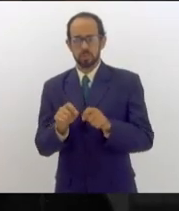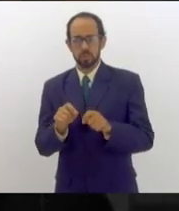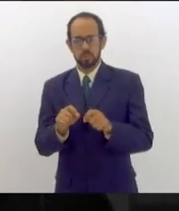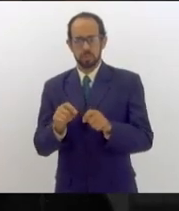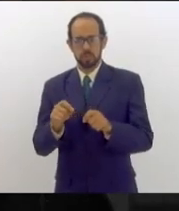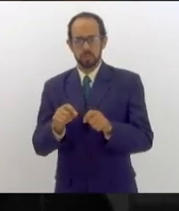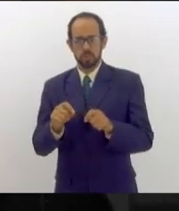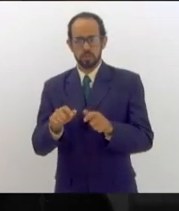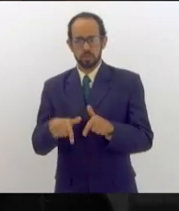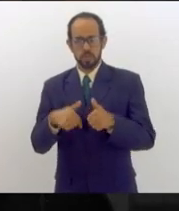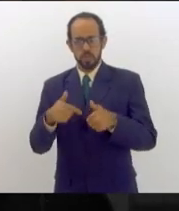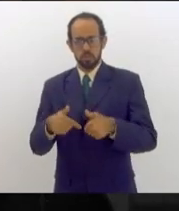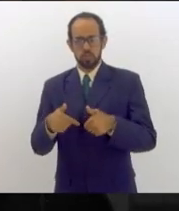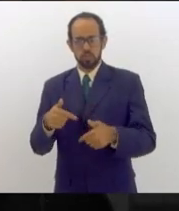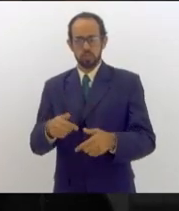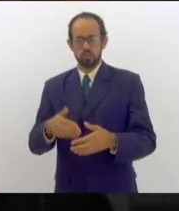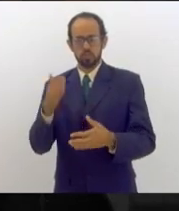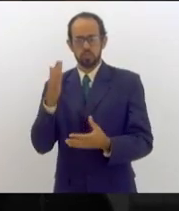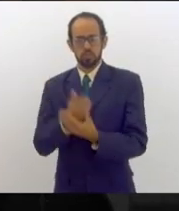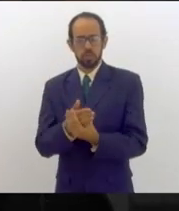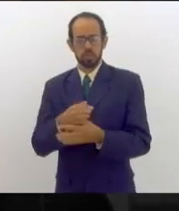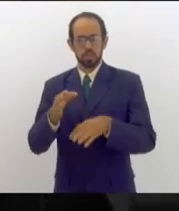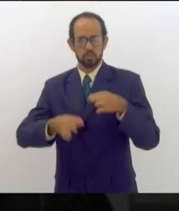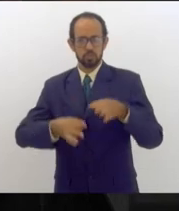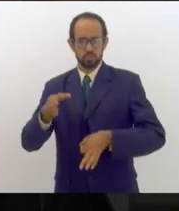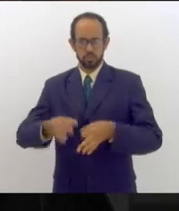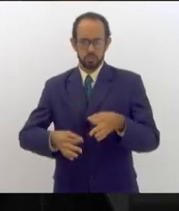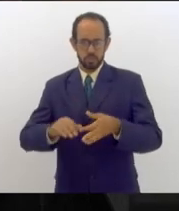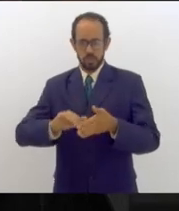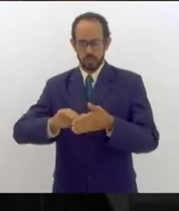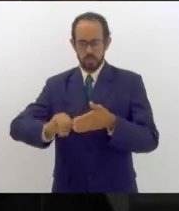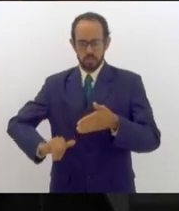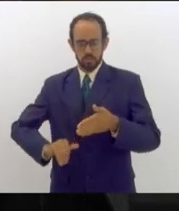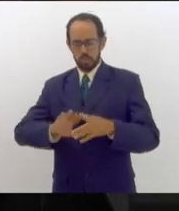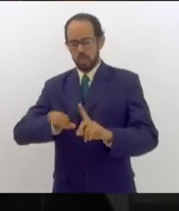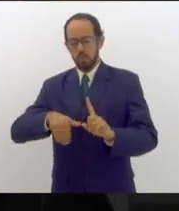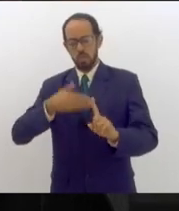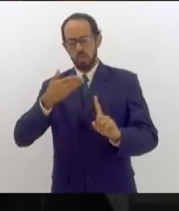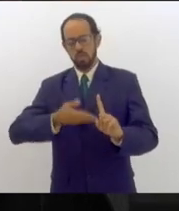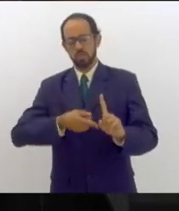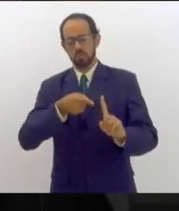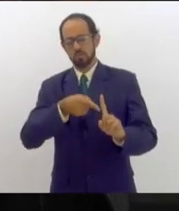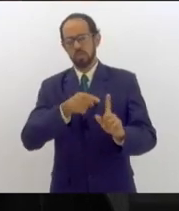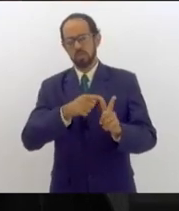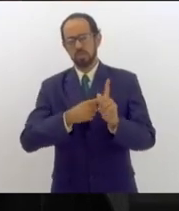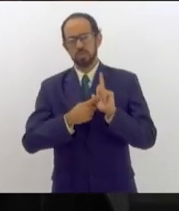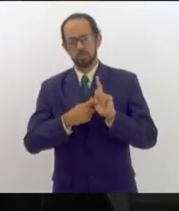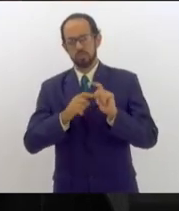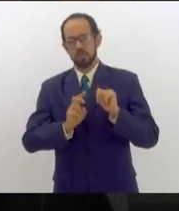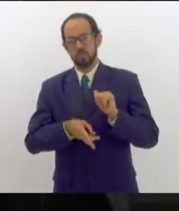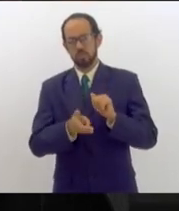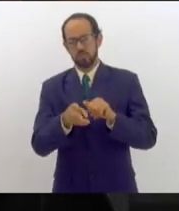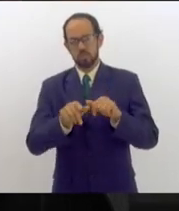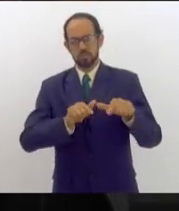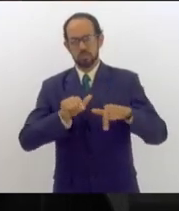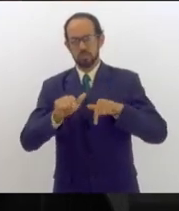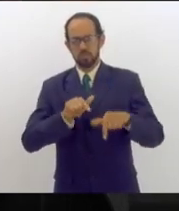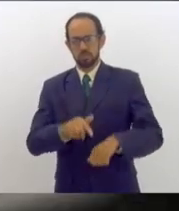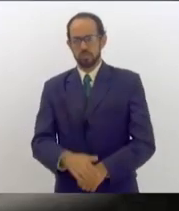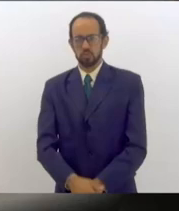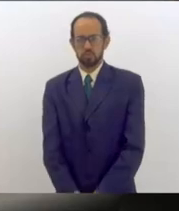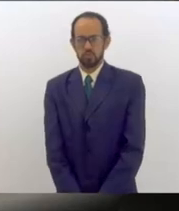iniciativa judiciais para desatrelar o reconhecimento dessa dívida da continuidade do serviço